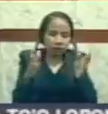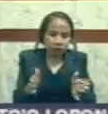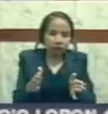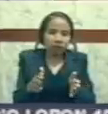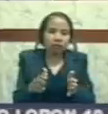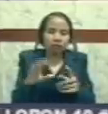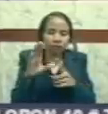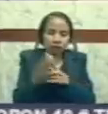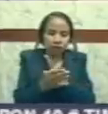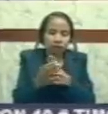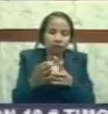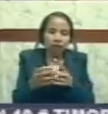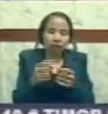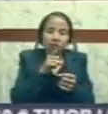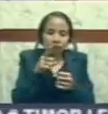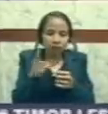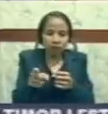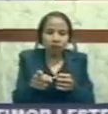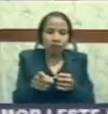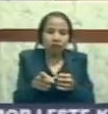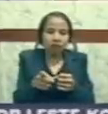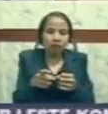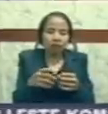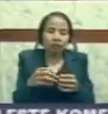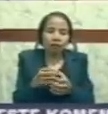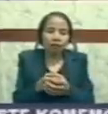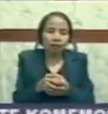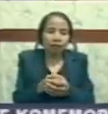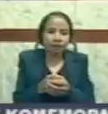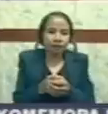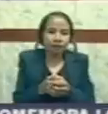classificação orgânica detalhada em milhares de dólares americanos.